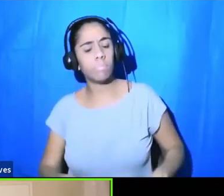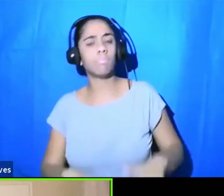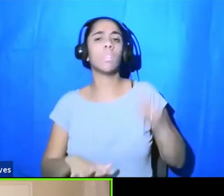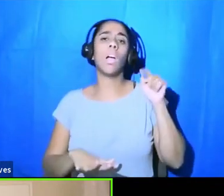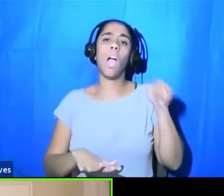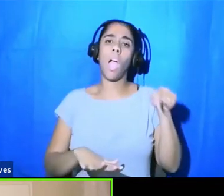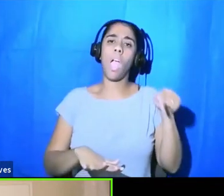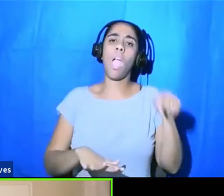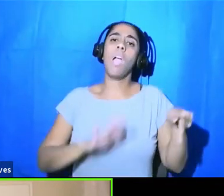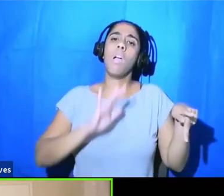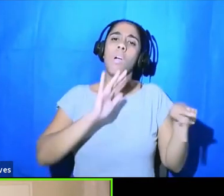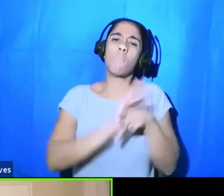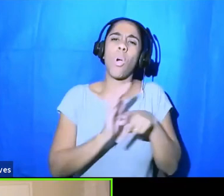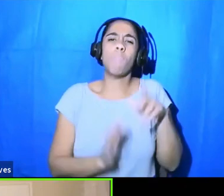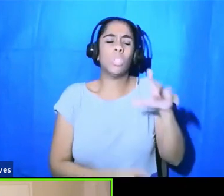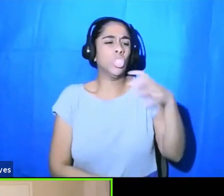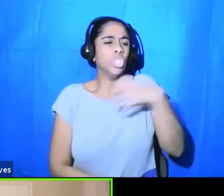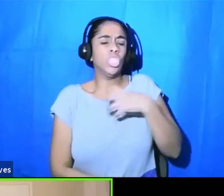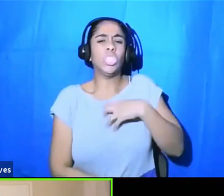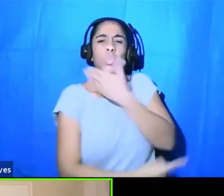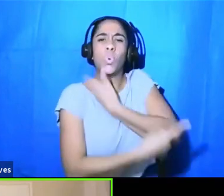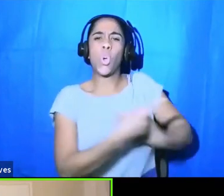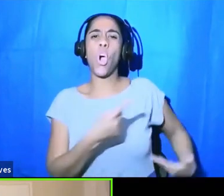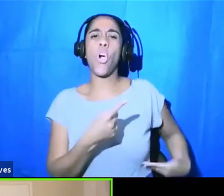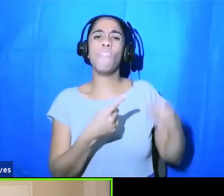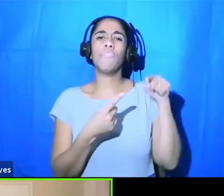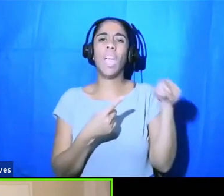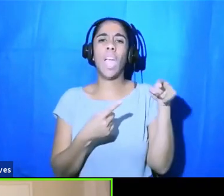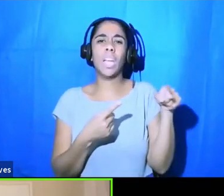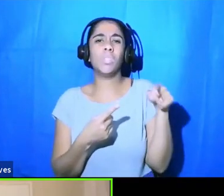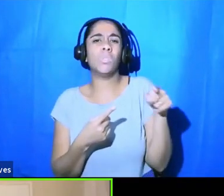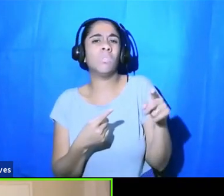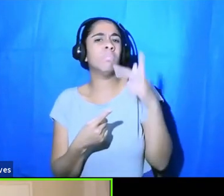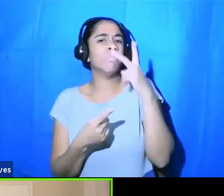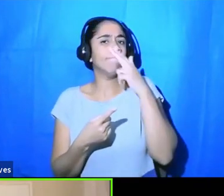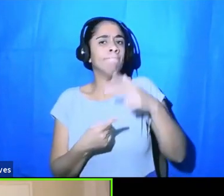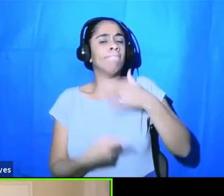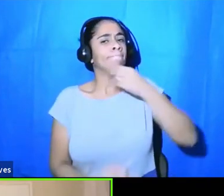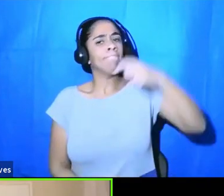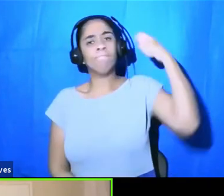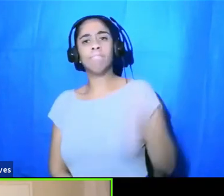em Chile, e poder inaugurar um novo momento na história do nosso país.